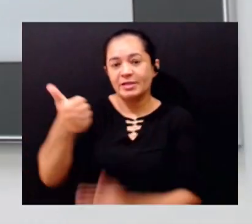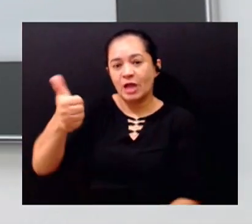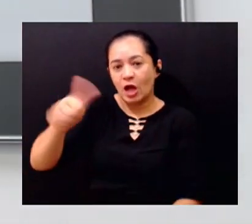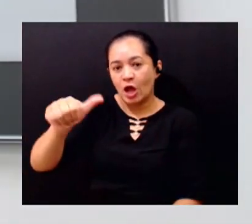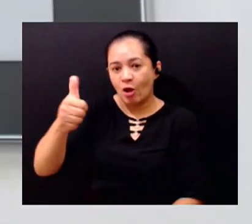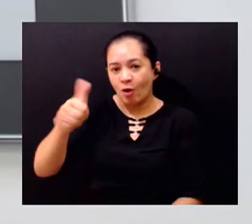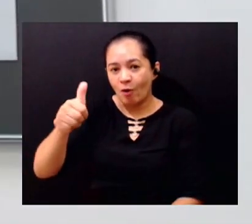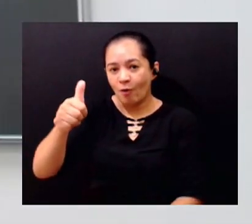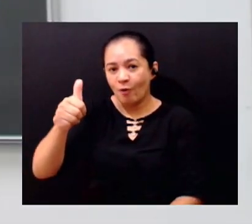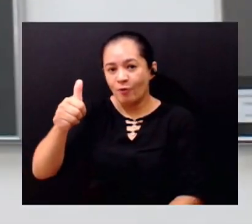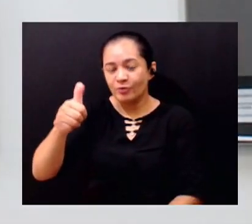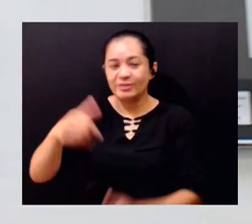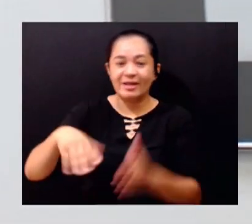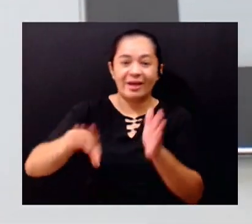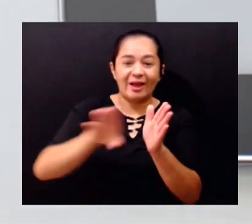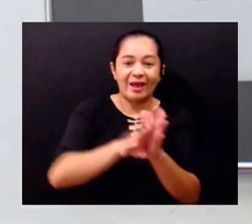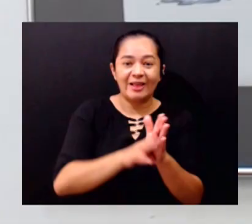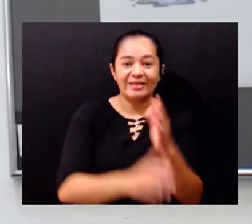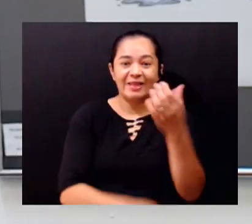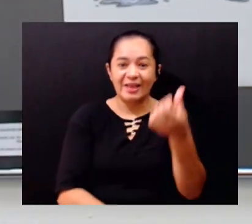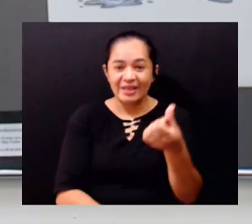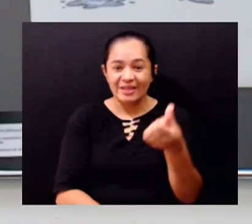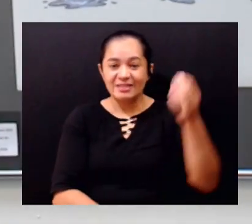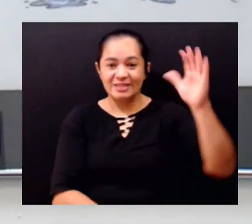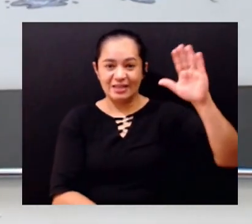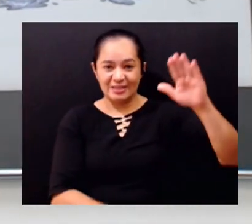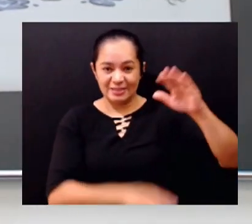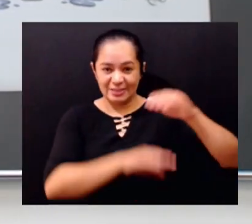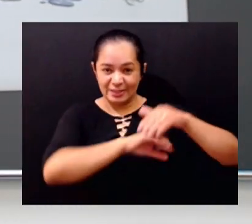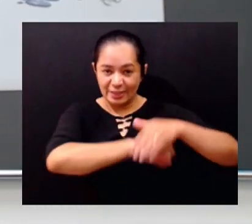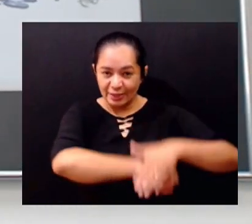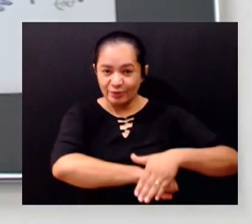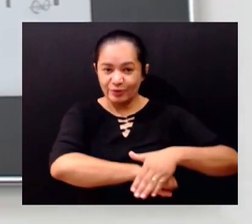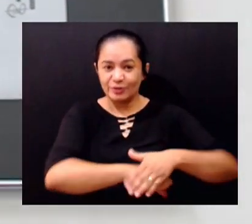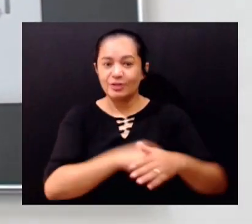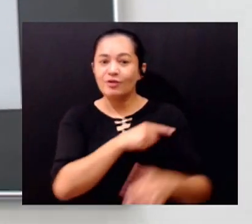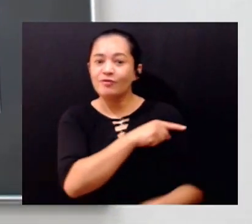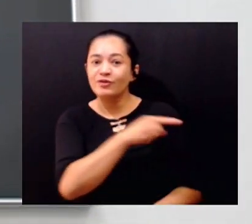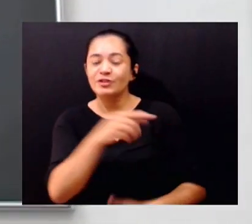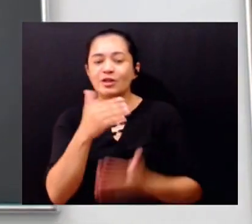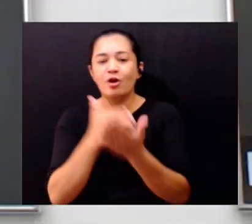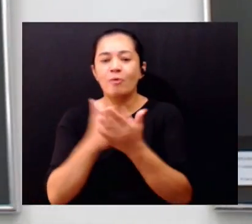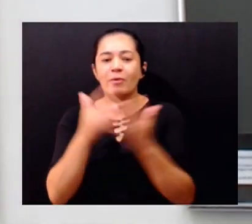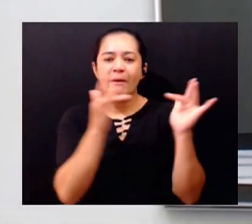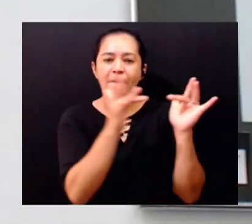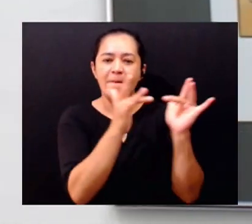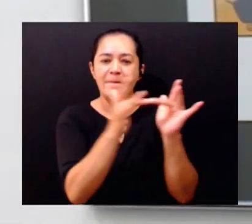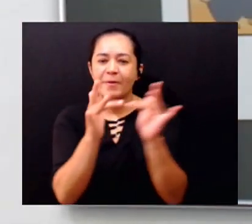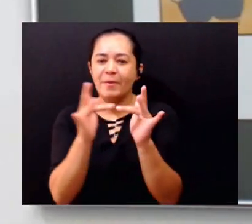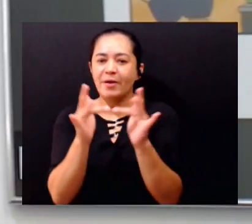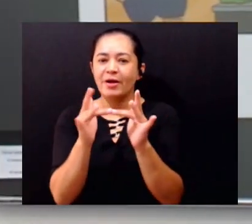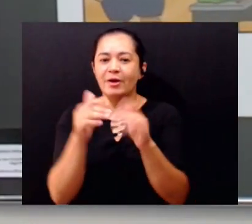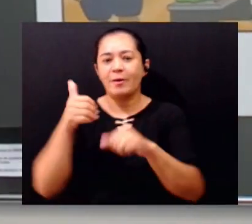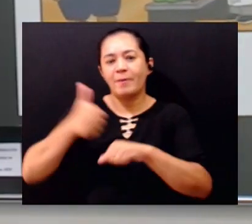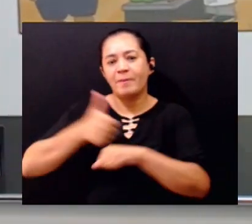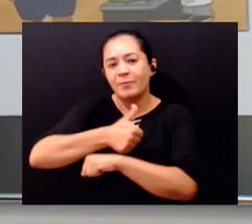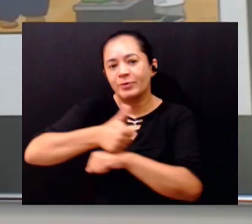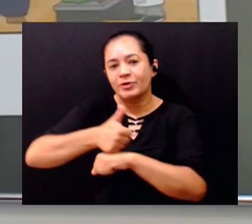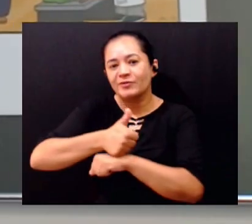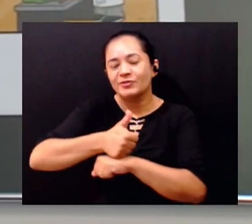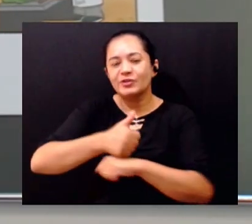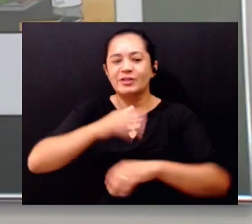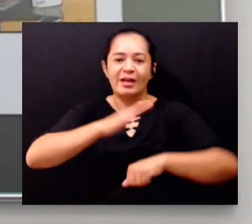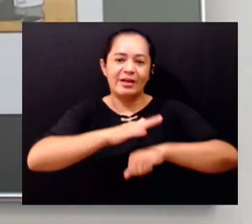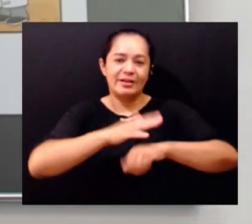vocês entrarem em contato com quem faz quadrinho em Campinas e na região. Nós teremos quadrinistas aqui